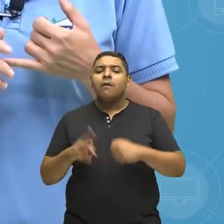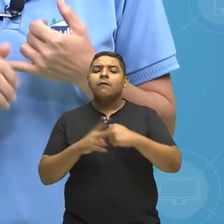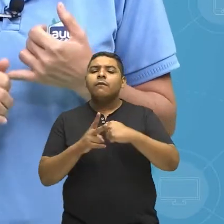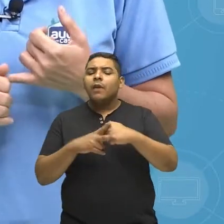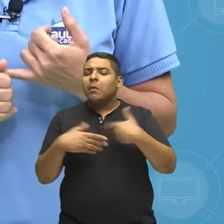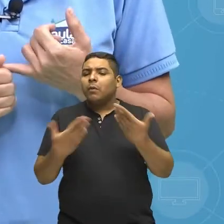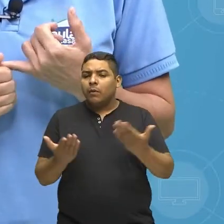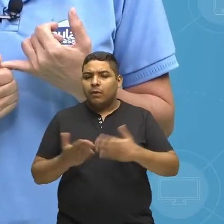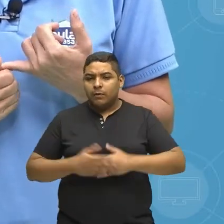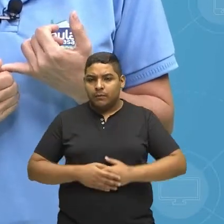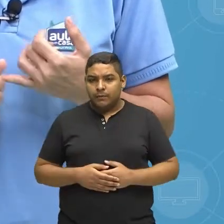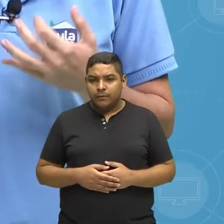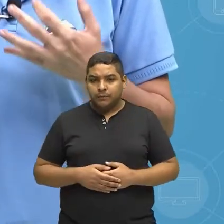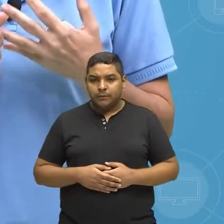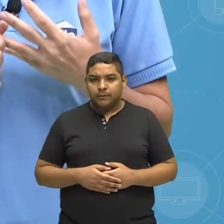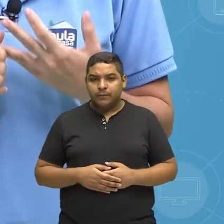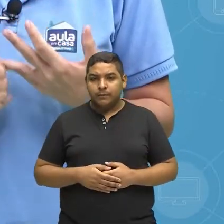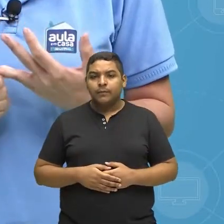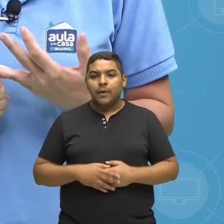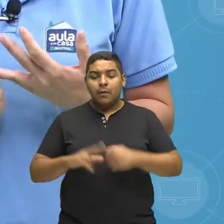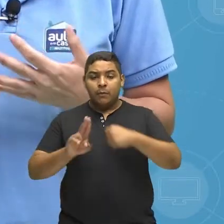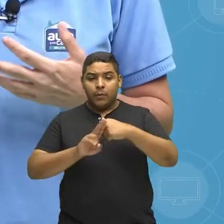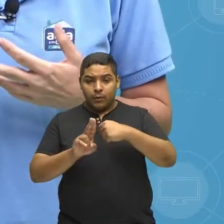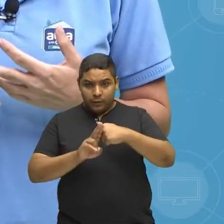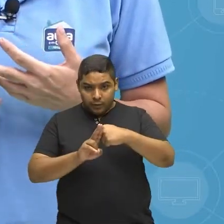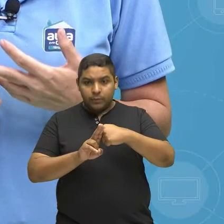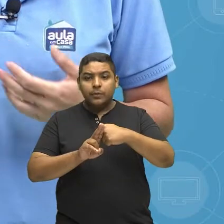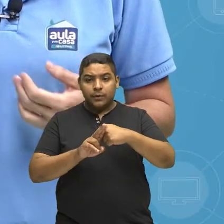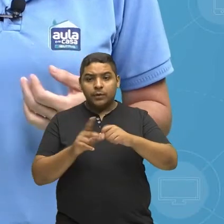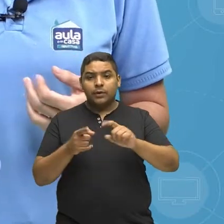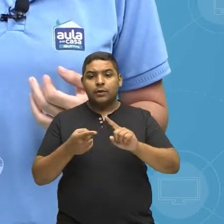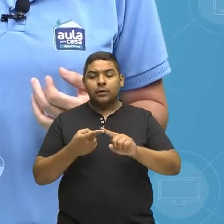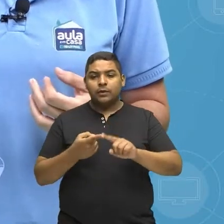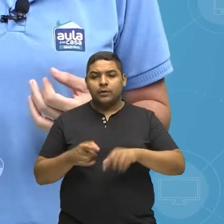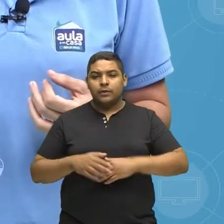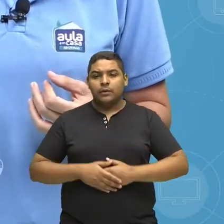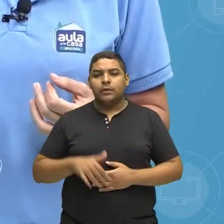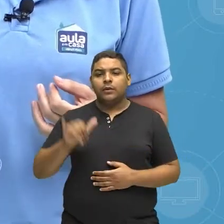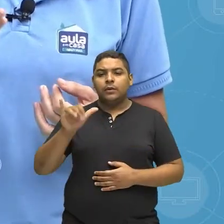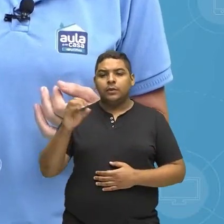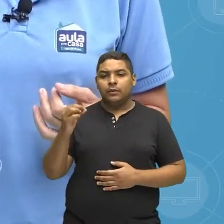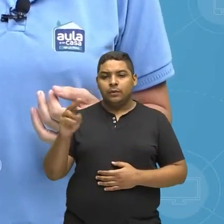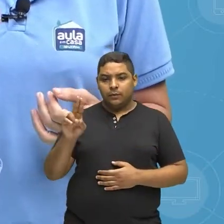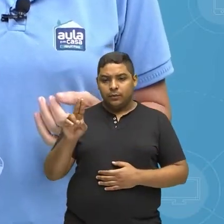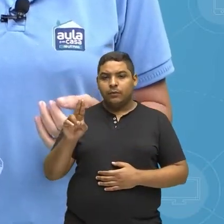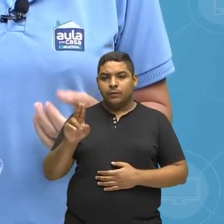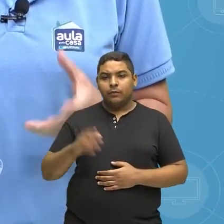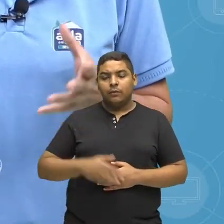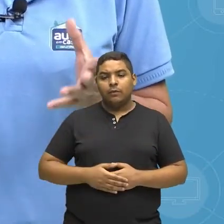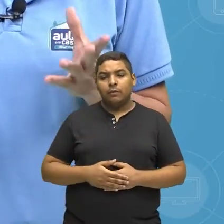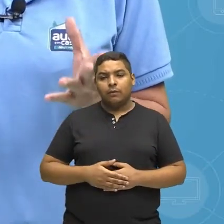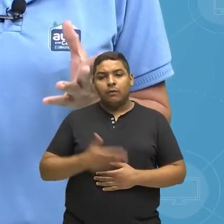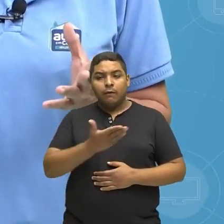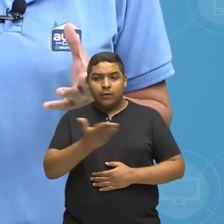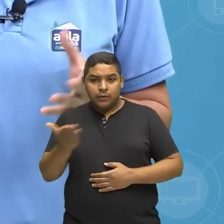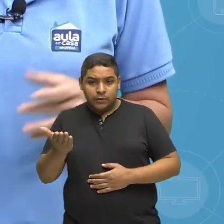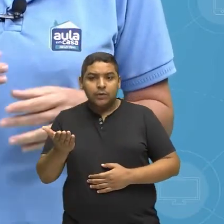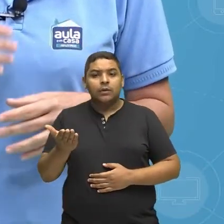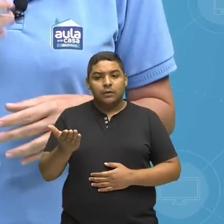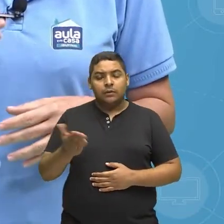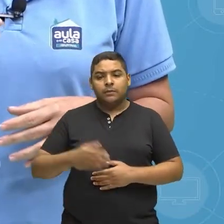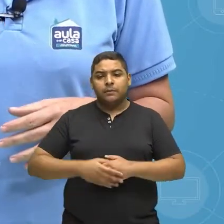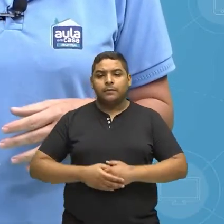pronomes? Com you, com we e they. You significa você ou vocês, depende do